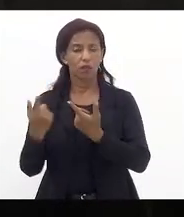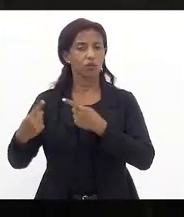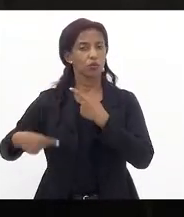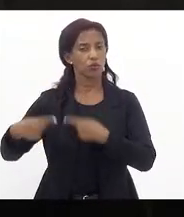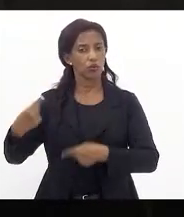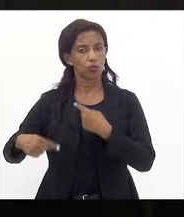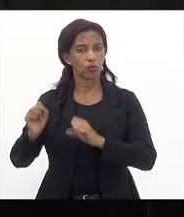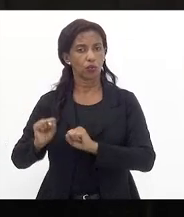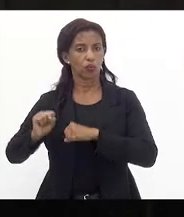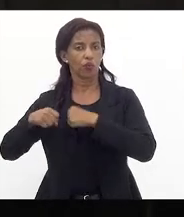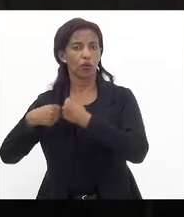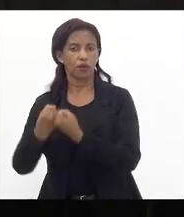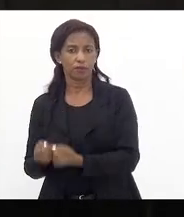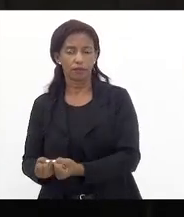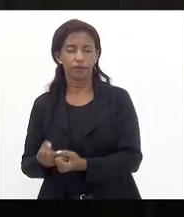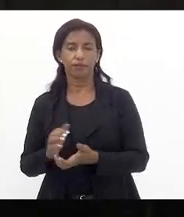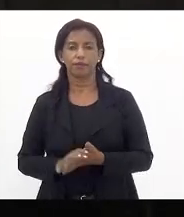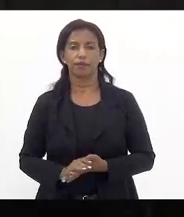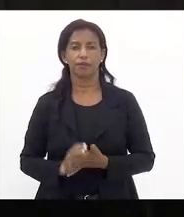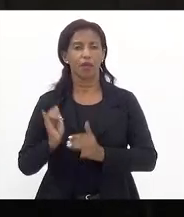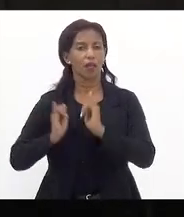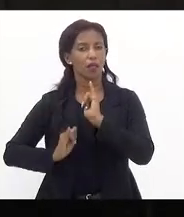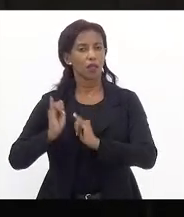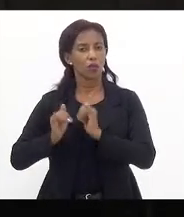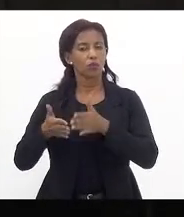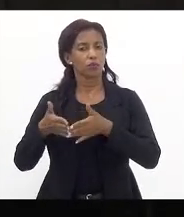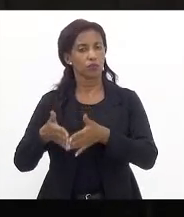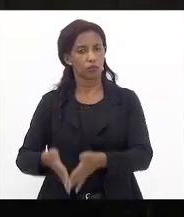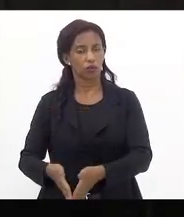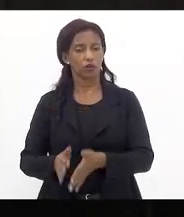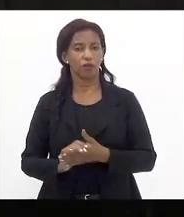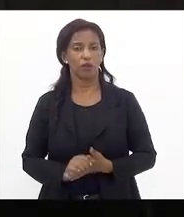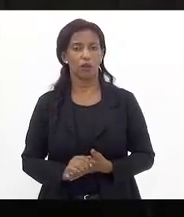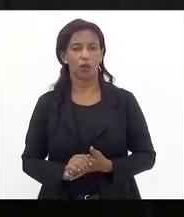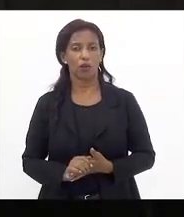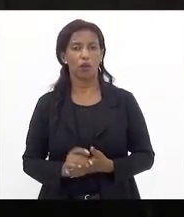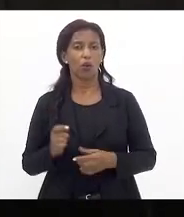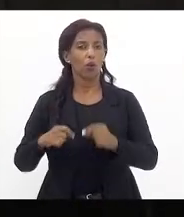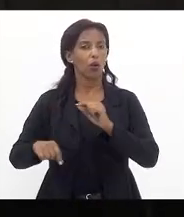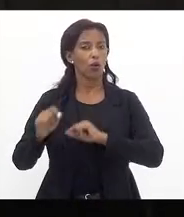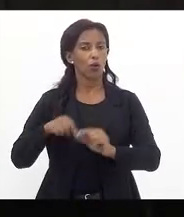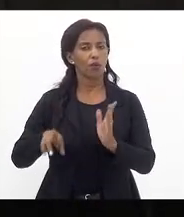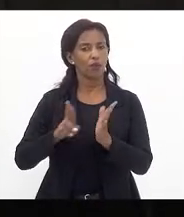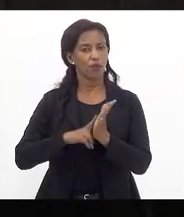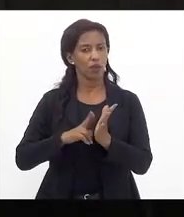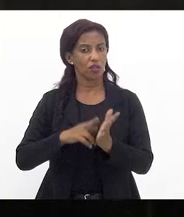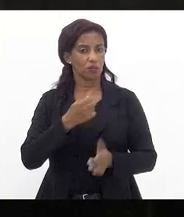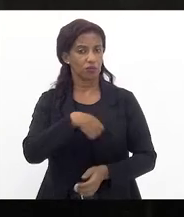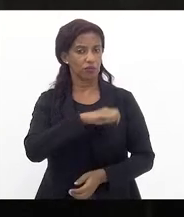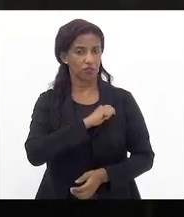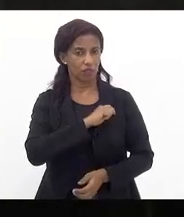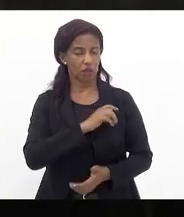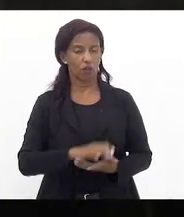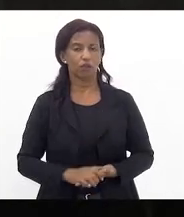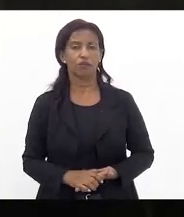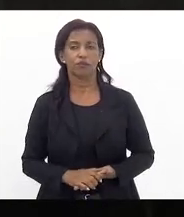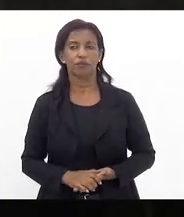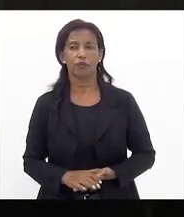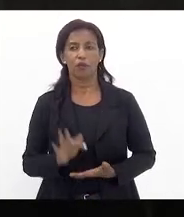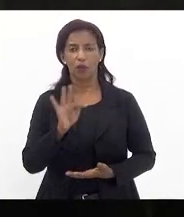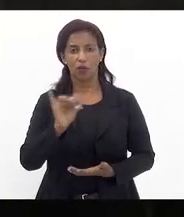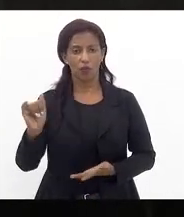discutindo o fortalecimento da indústria naval. O que fez o regime de recuperação fiscal foi,